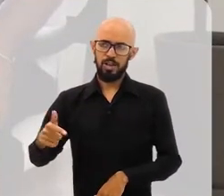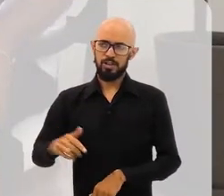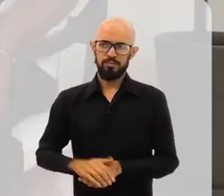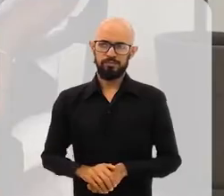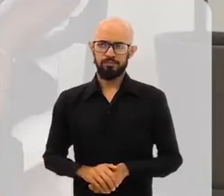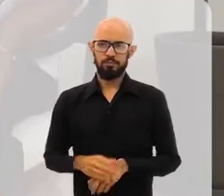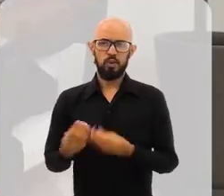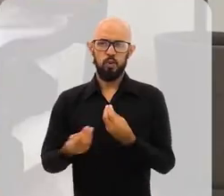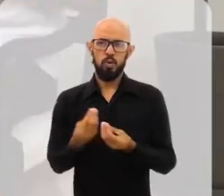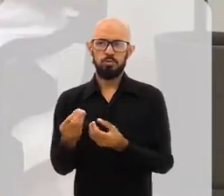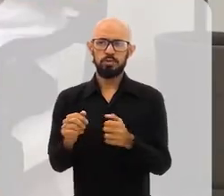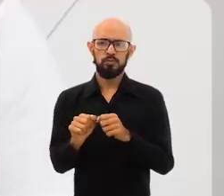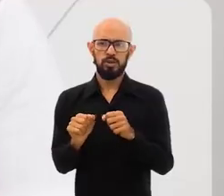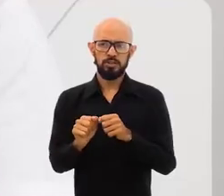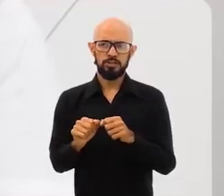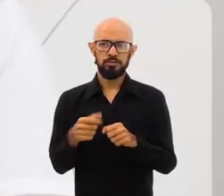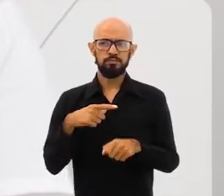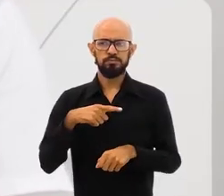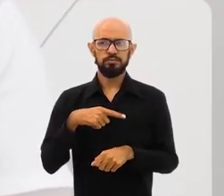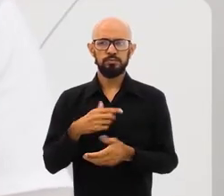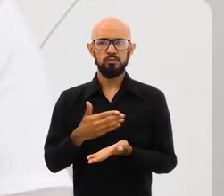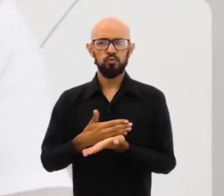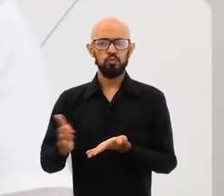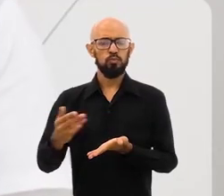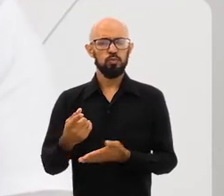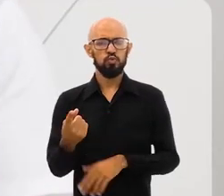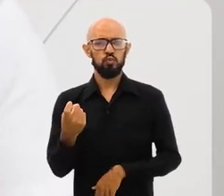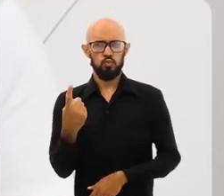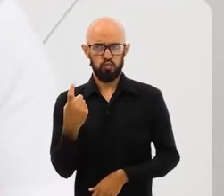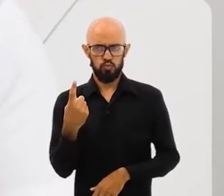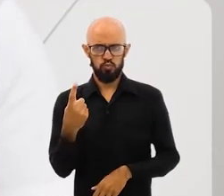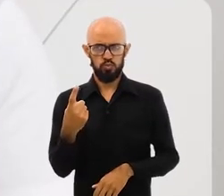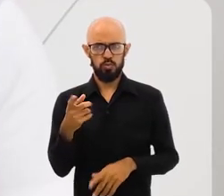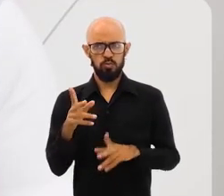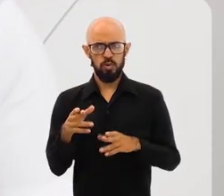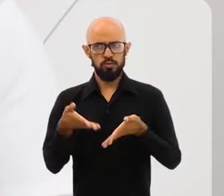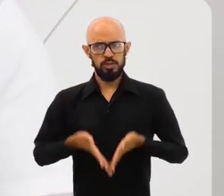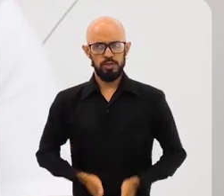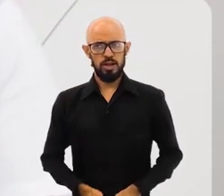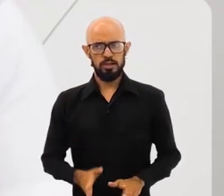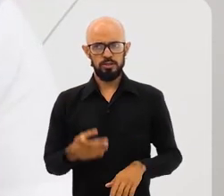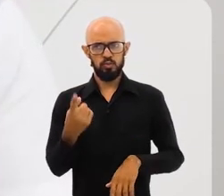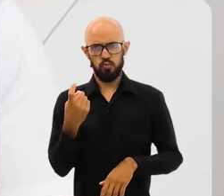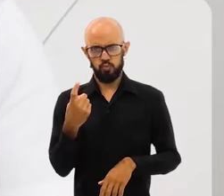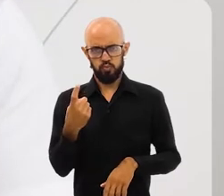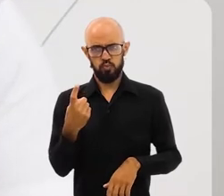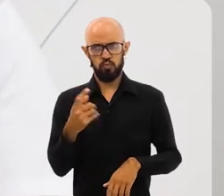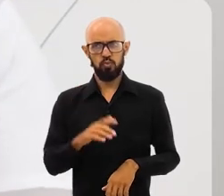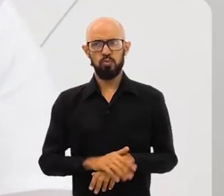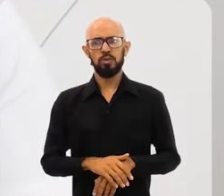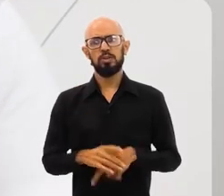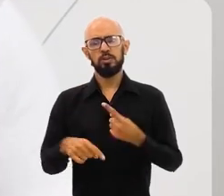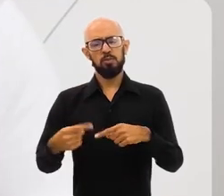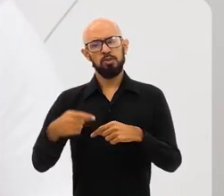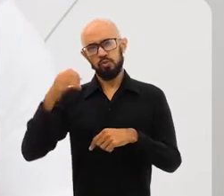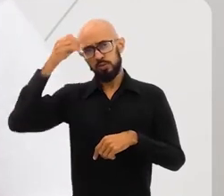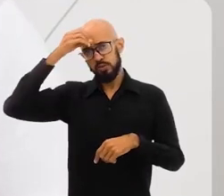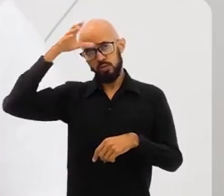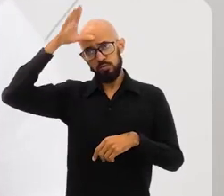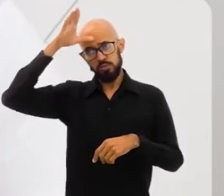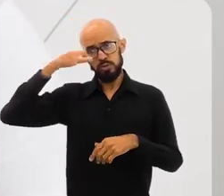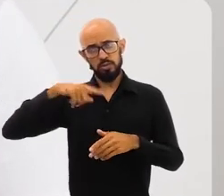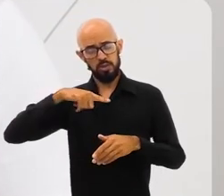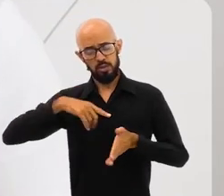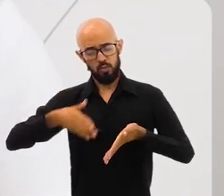como é iniciado existe uma iniciação única assim como a gente nasce somente uma vez a partir desse conhecimento a gente tem todo